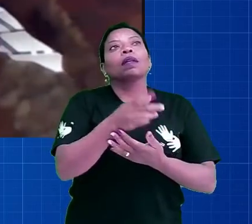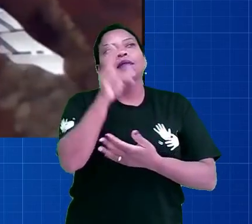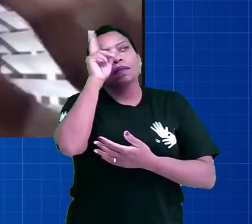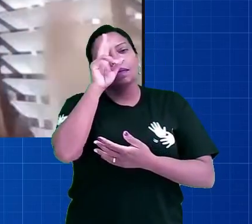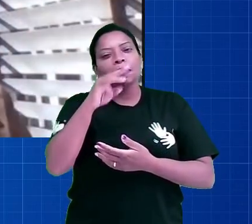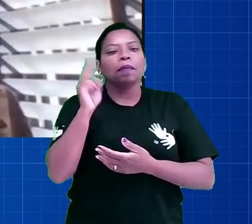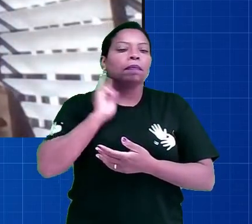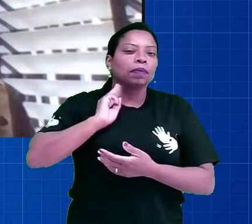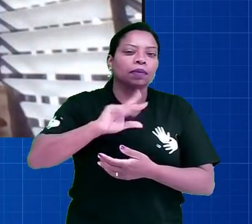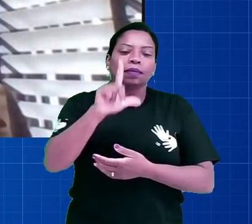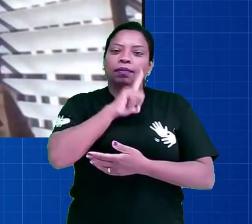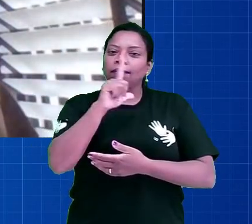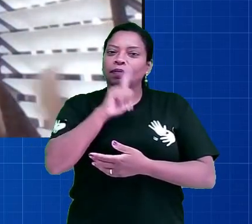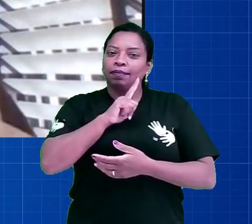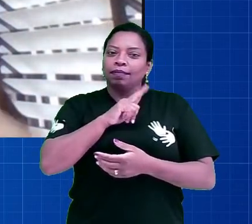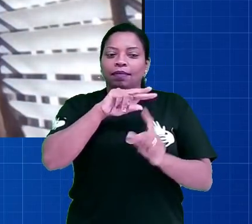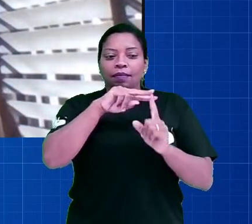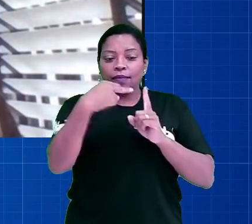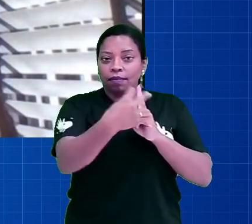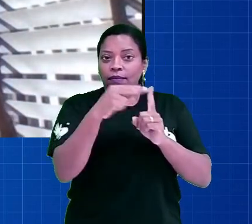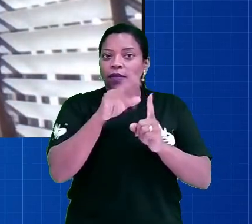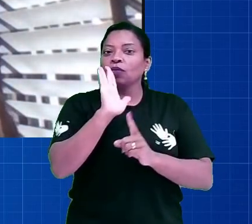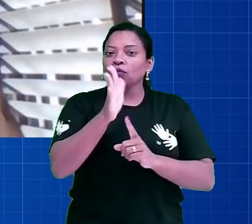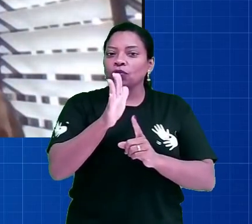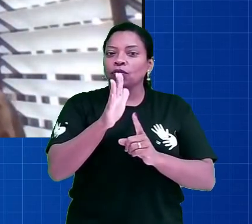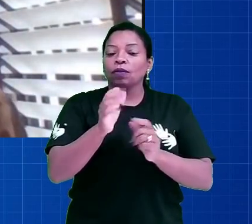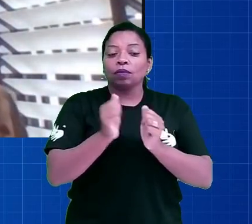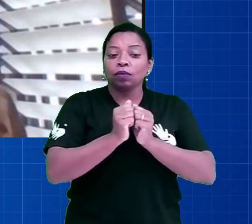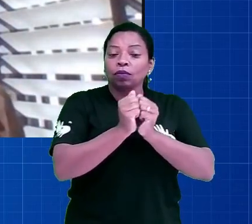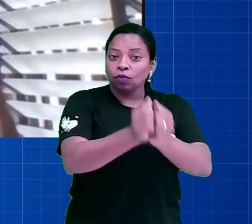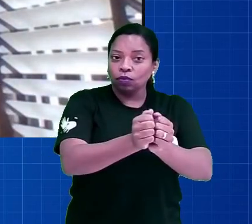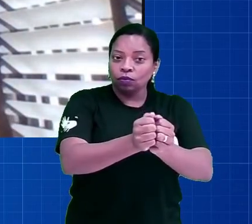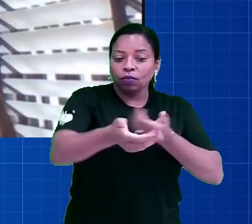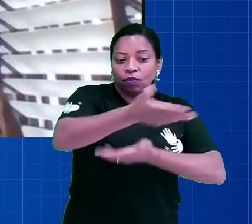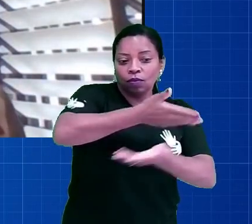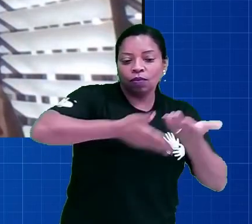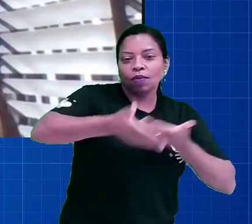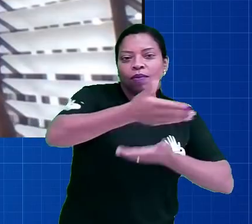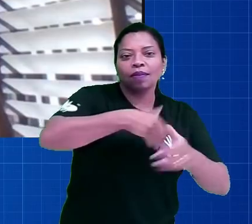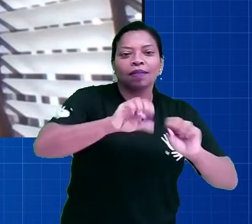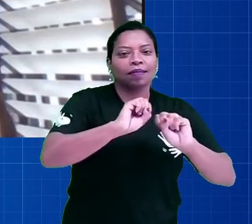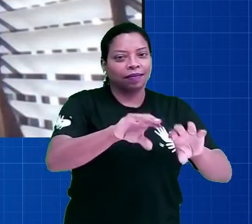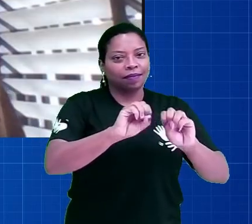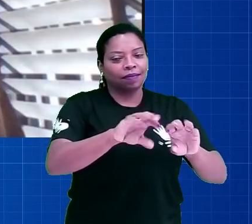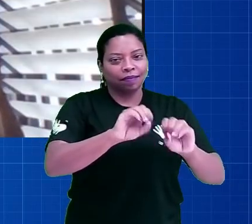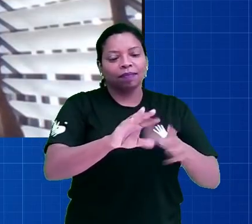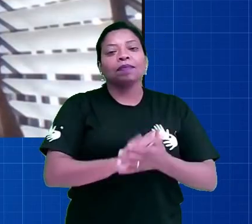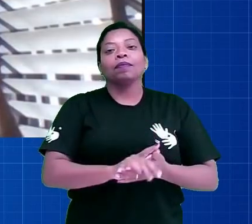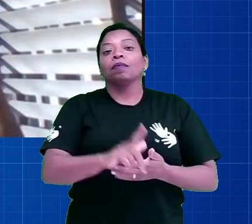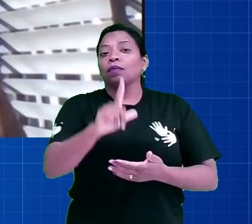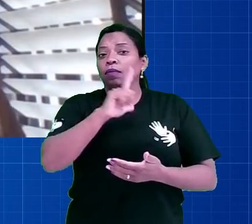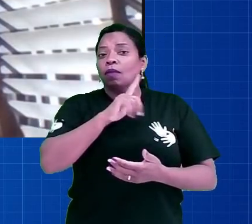Alfenas, também lembrei agora, em Minas, tem uma perspectiva bem bem forte já no coensino.